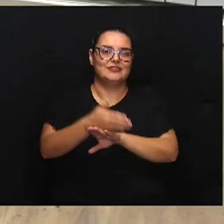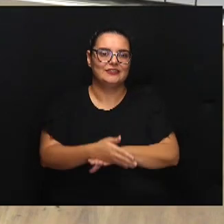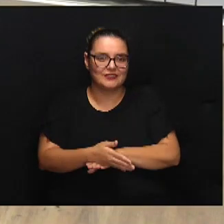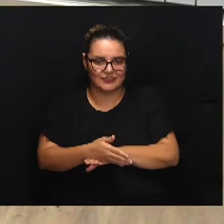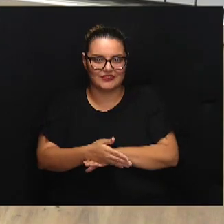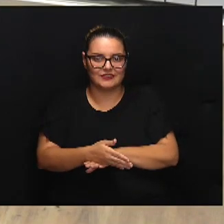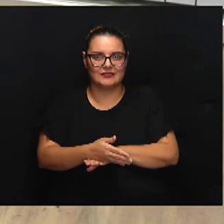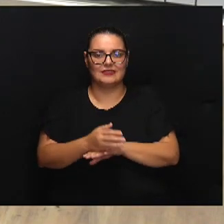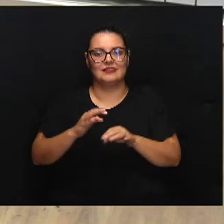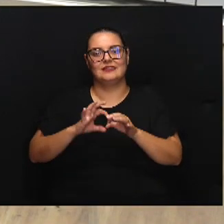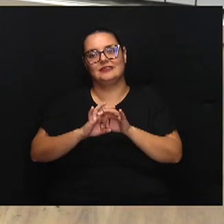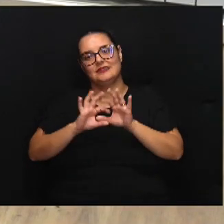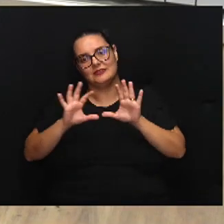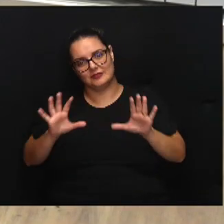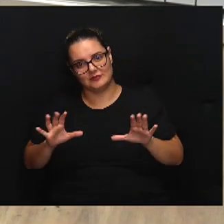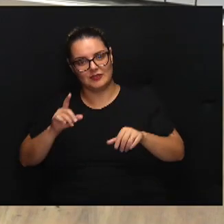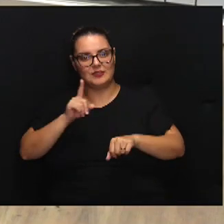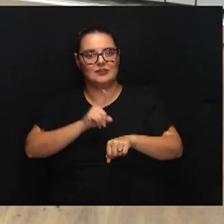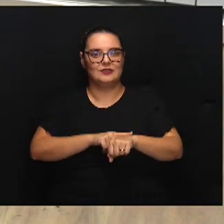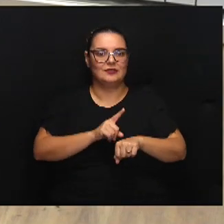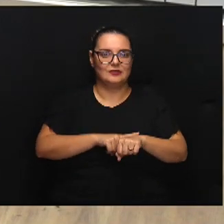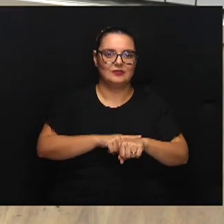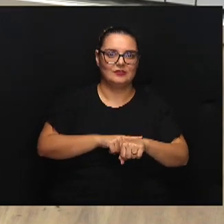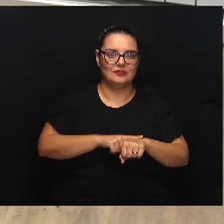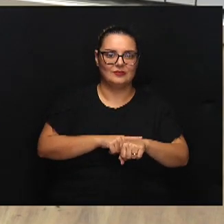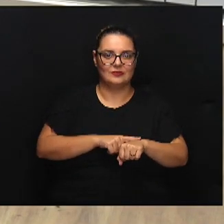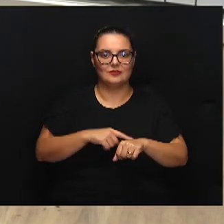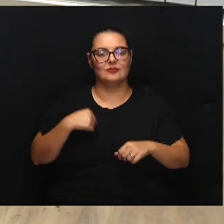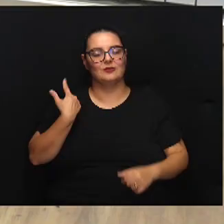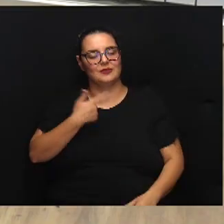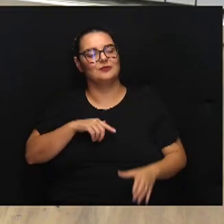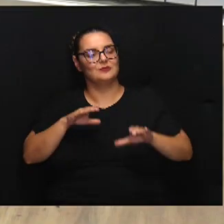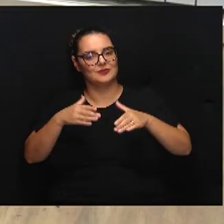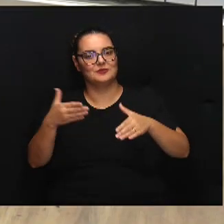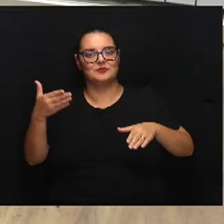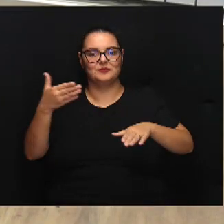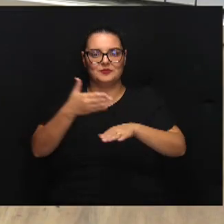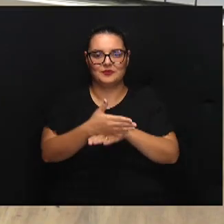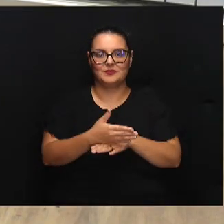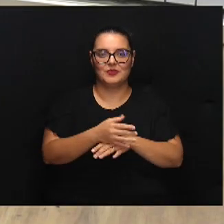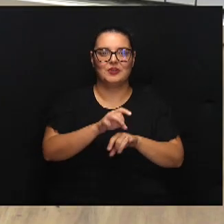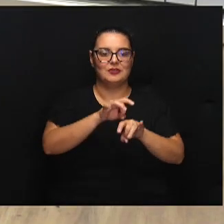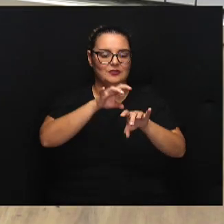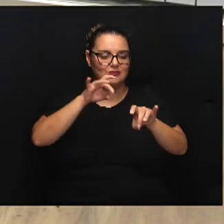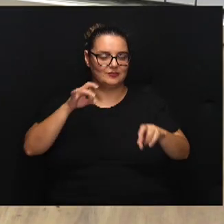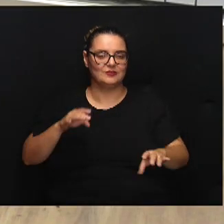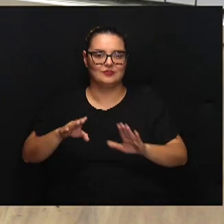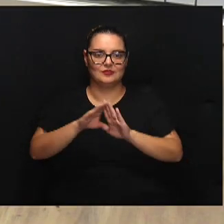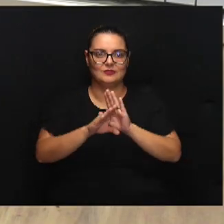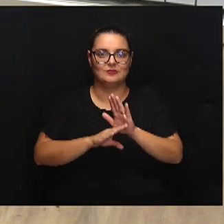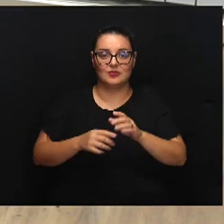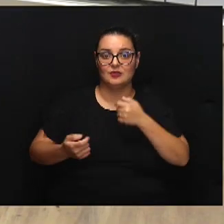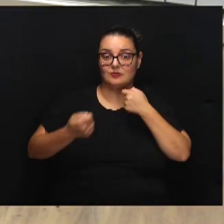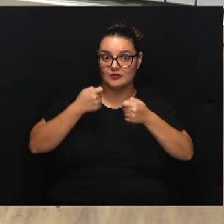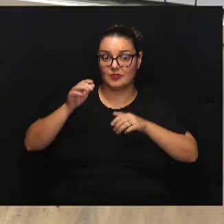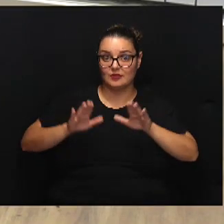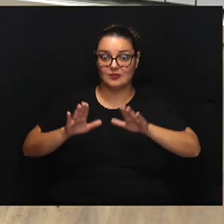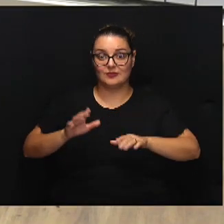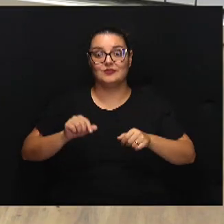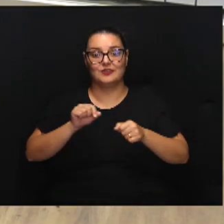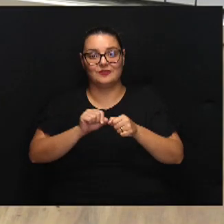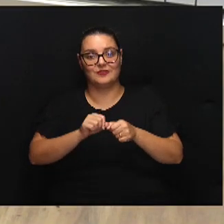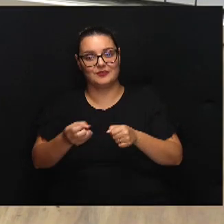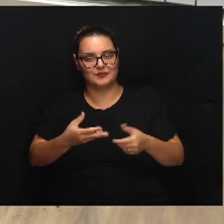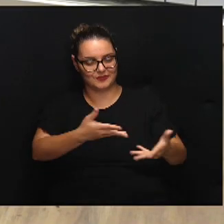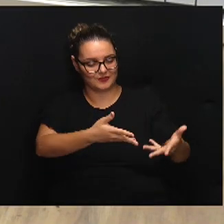a disponibilidade do seu tempo aqui com a nossa equipe, participando de maneira online do programa Questão de Ordem. Já faço um